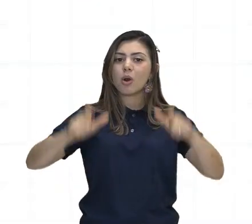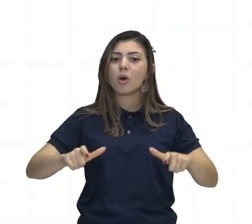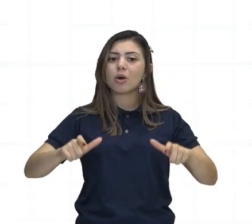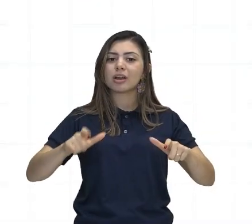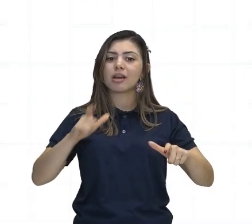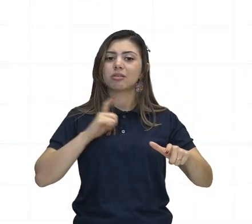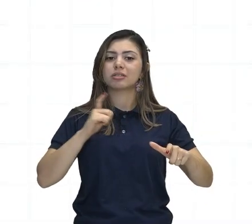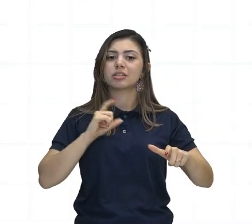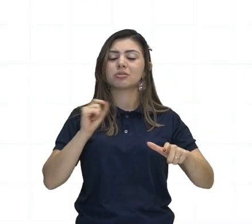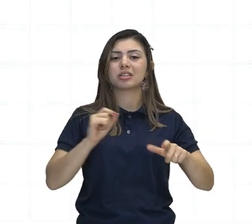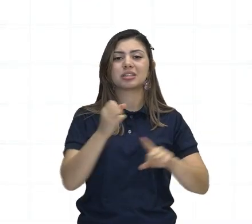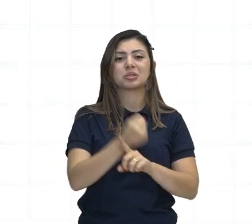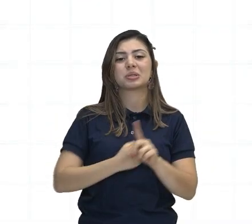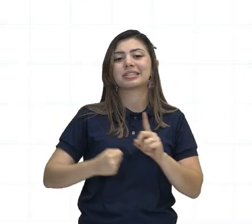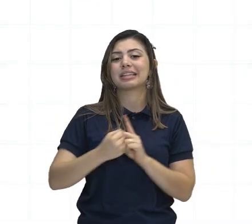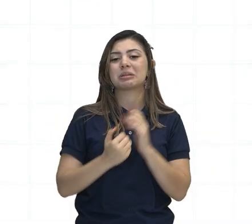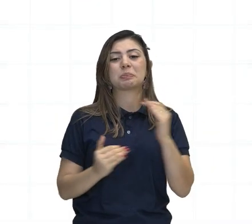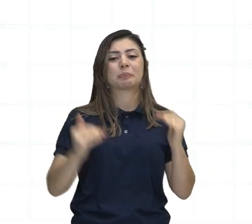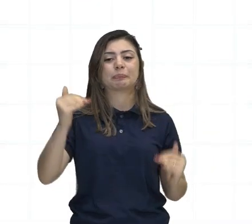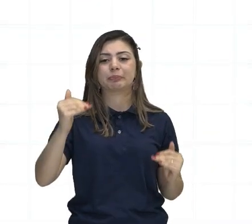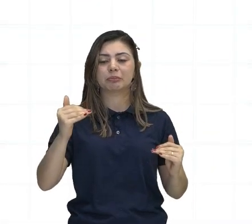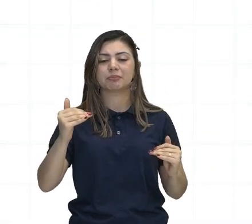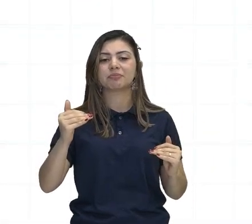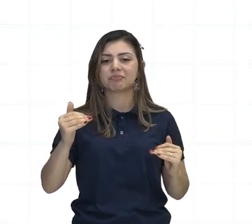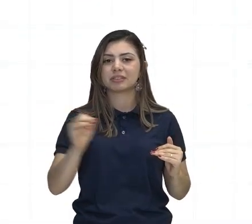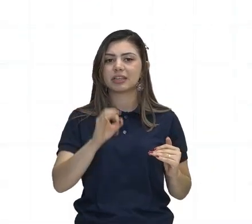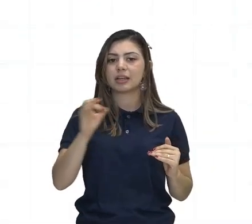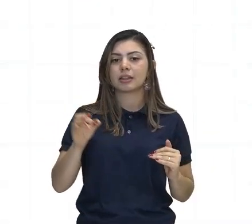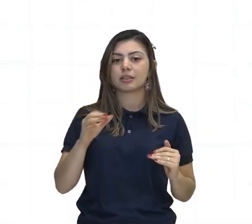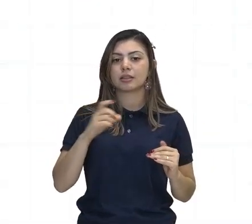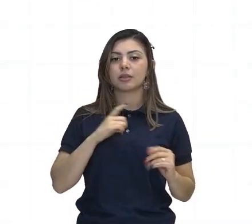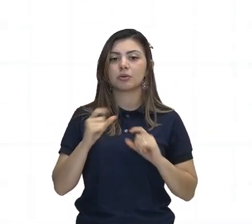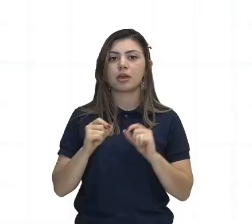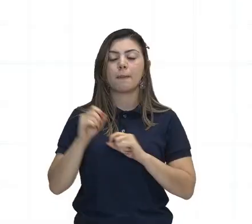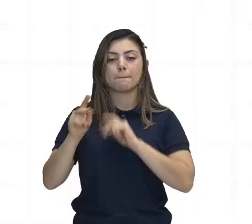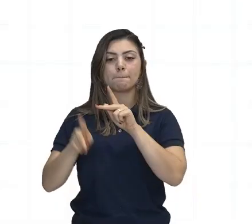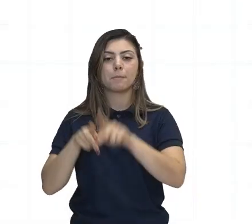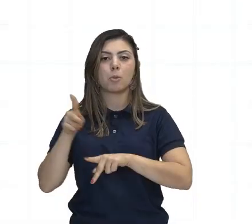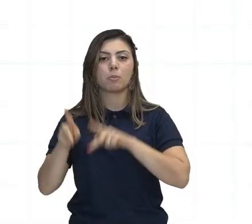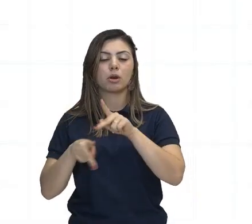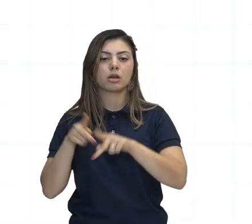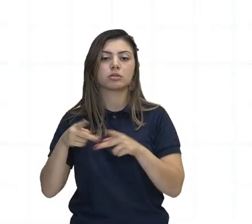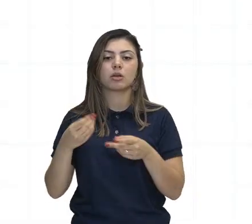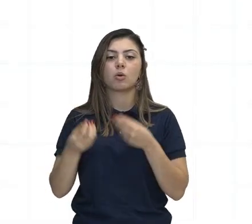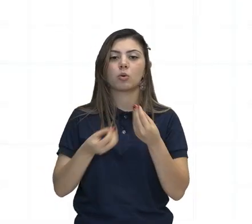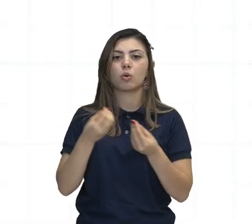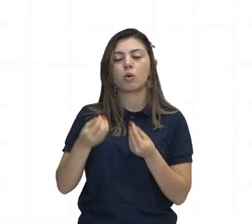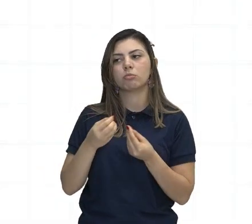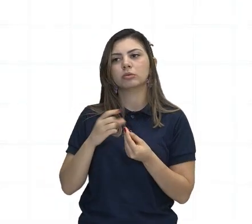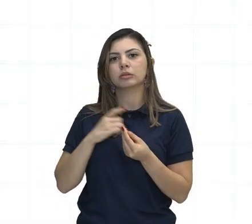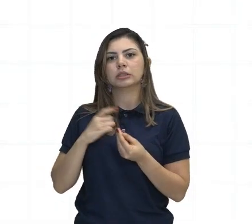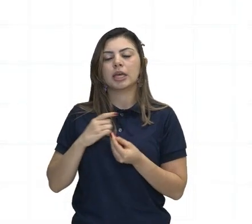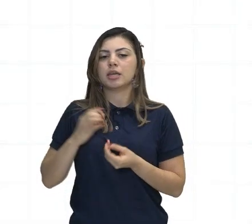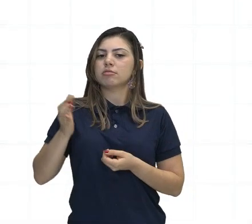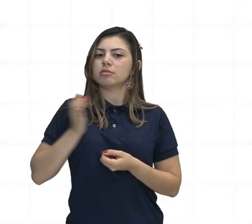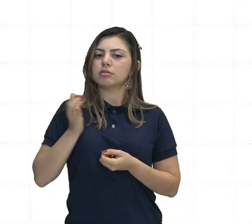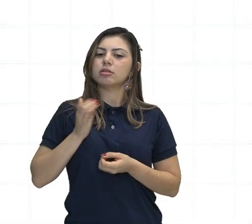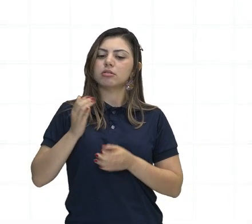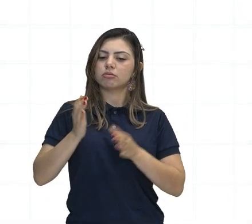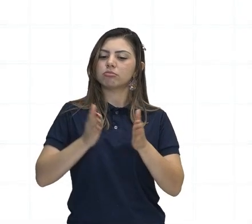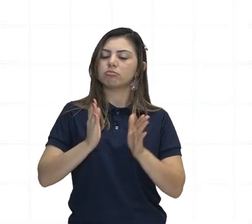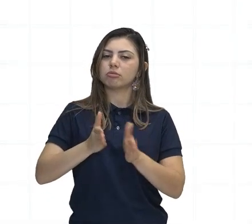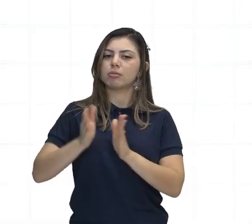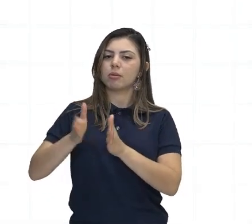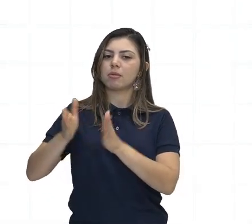existem desigualdades sociais. Uma população com um lugar mais elaborado, mais planejado,